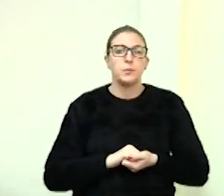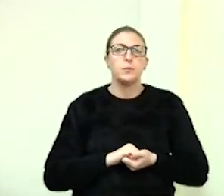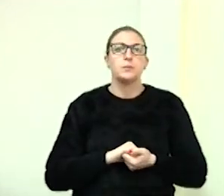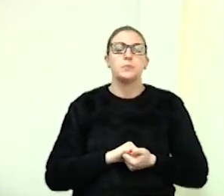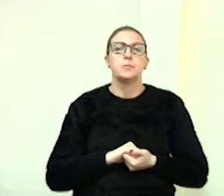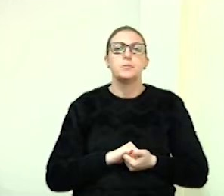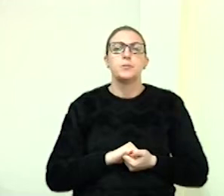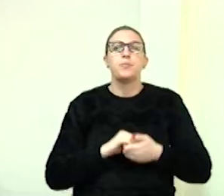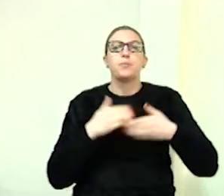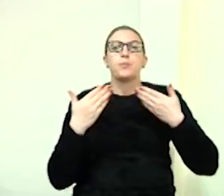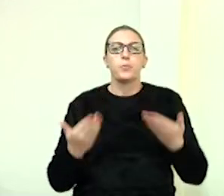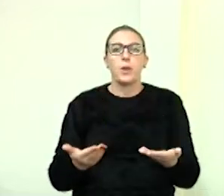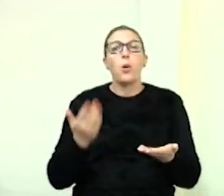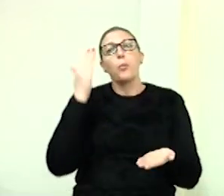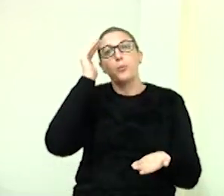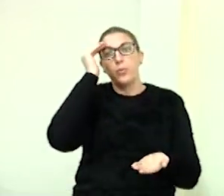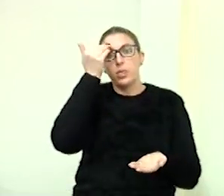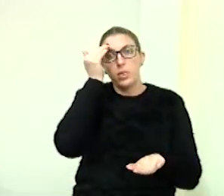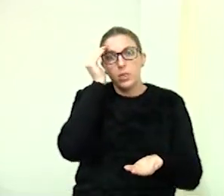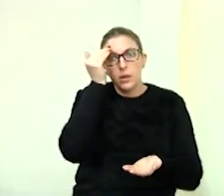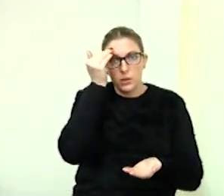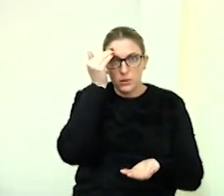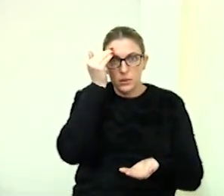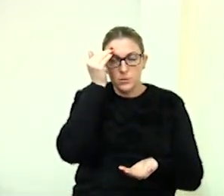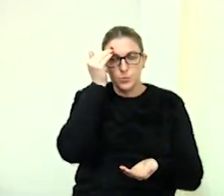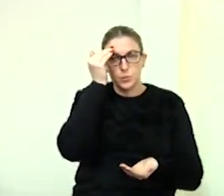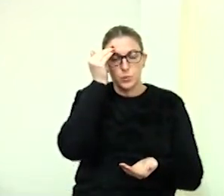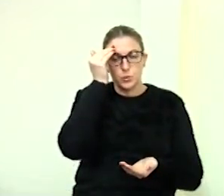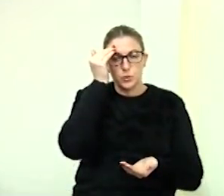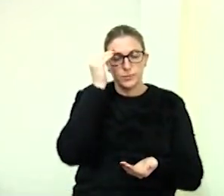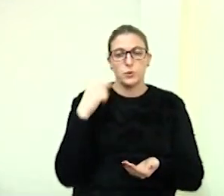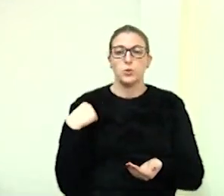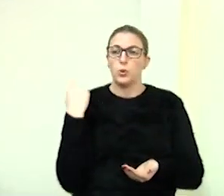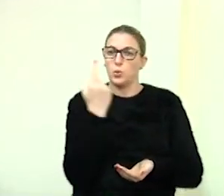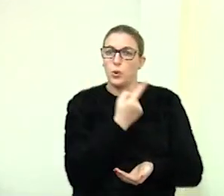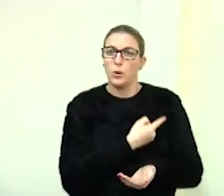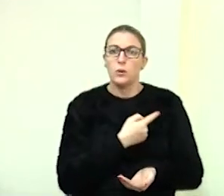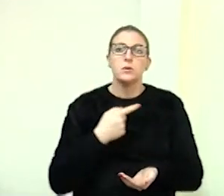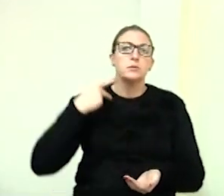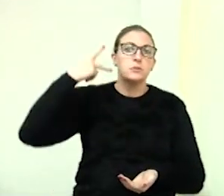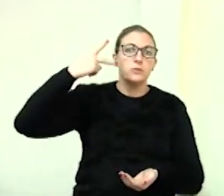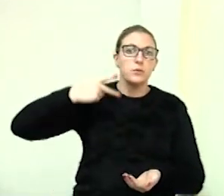então entendemos, senhores, que nós, vereadores,